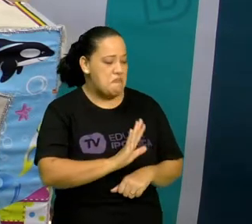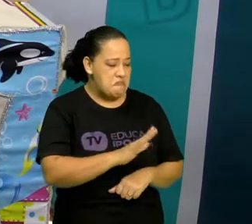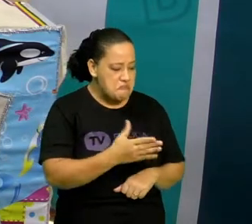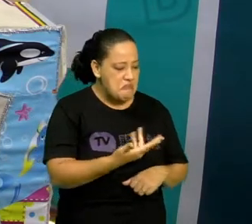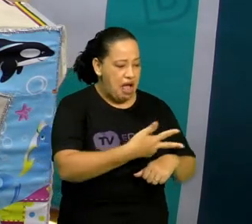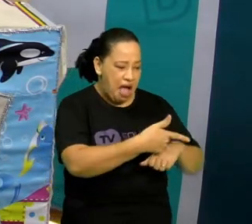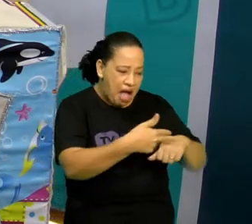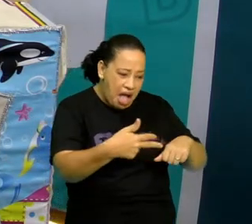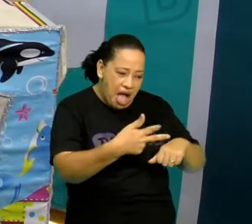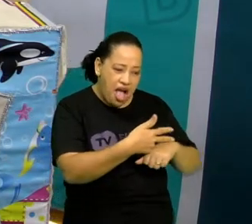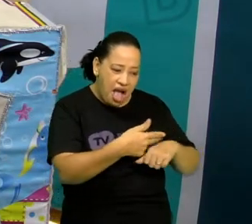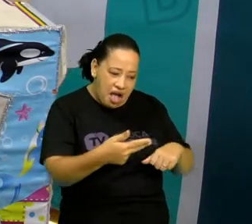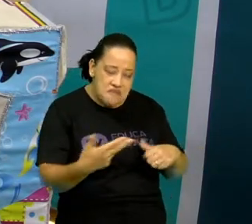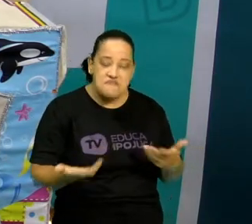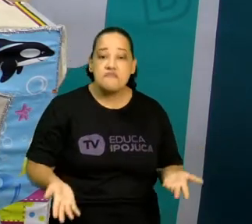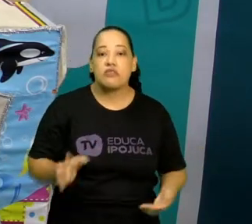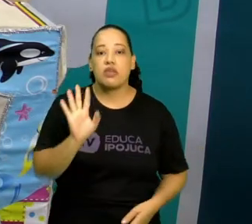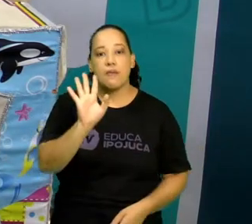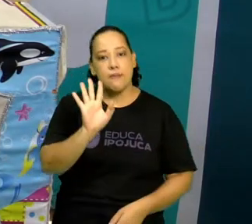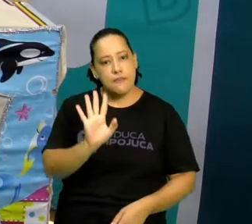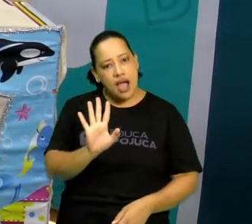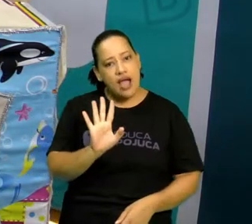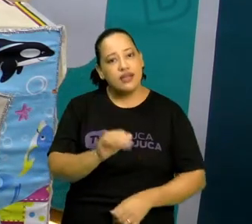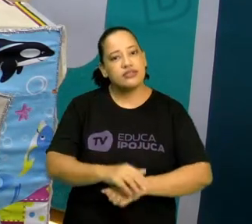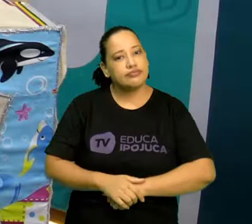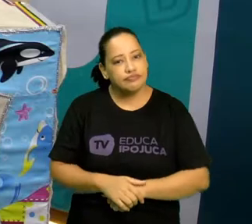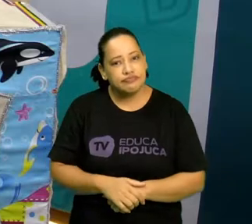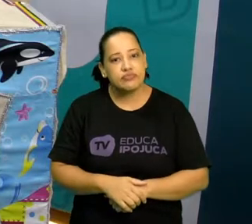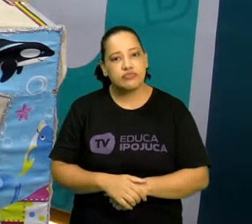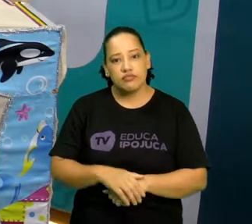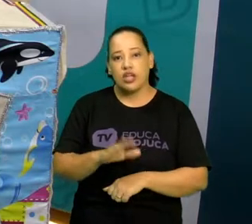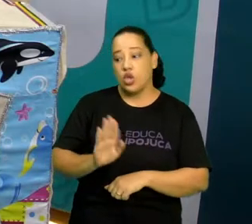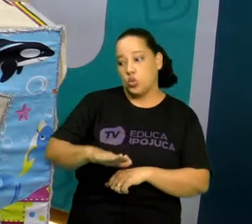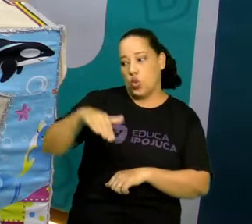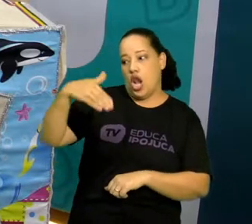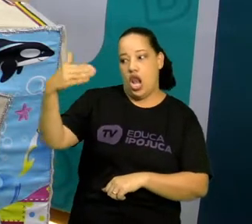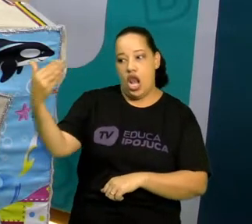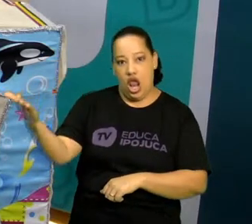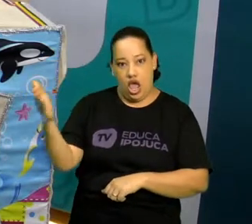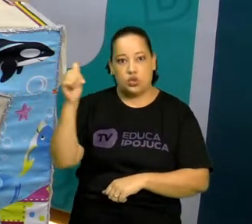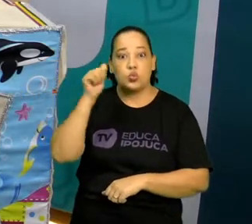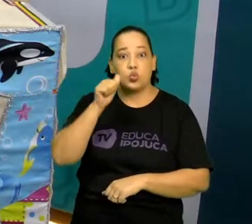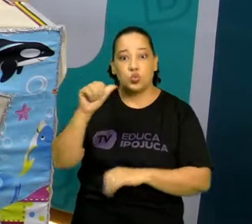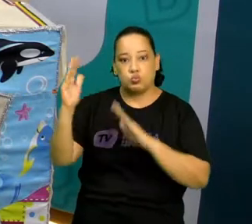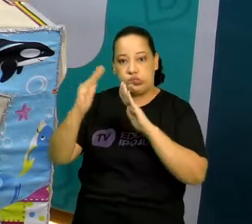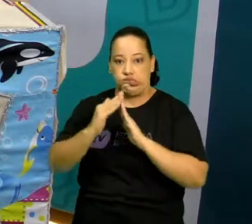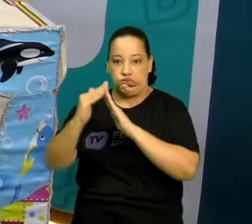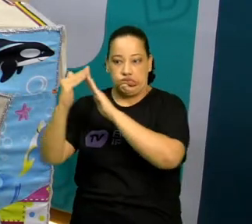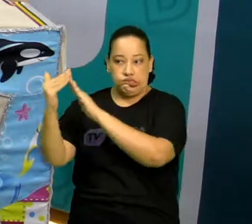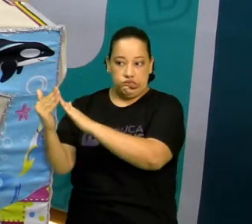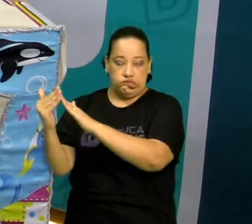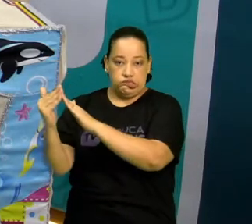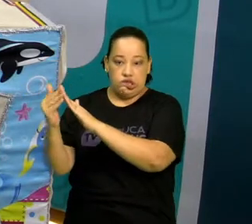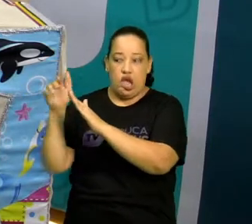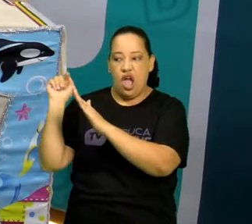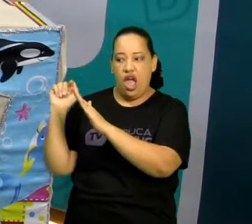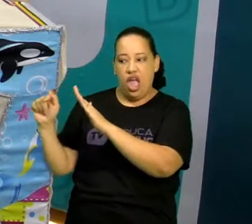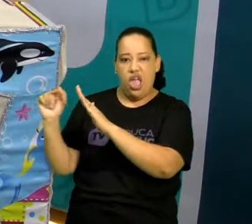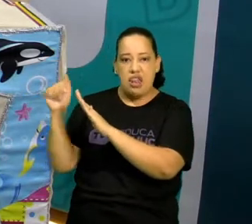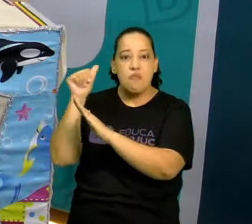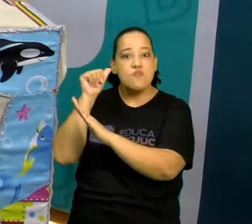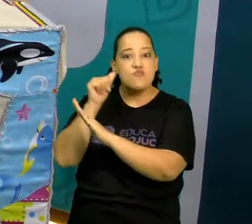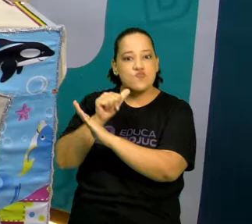Só crianças que do lado morava uma vizinha. Essa